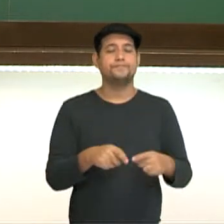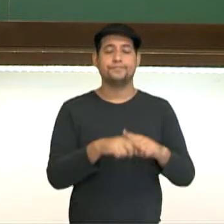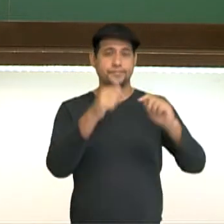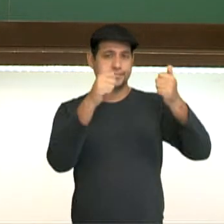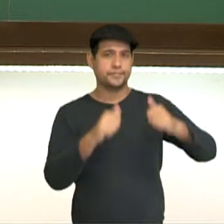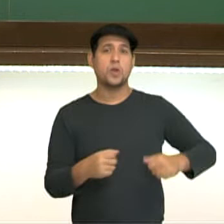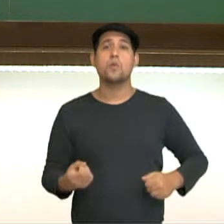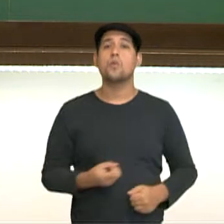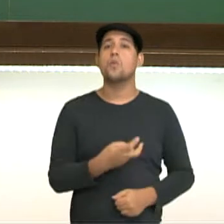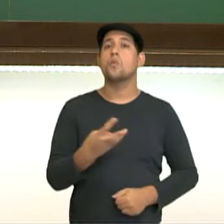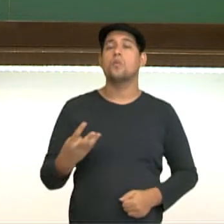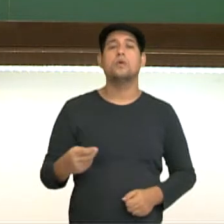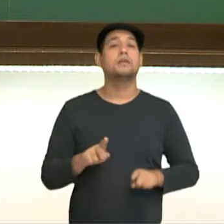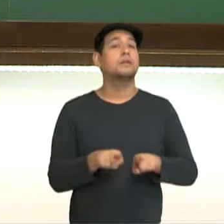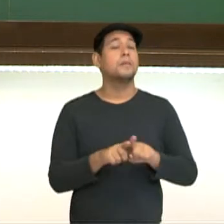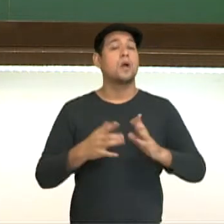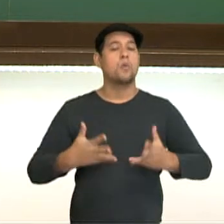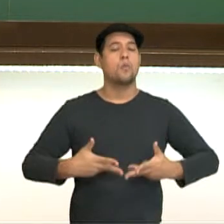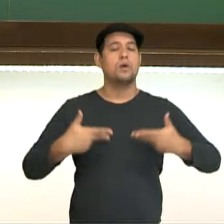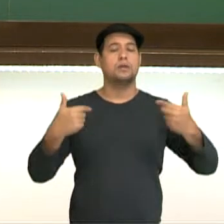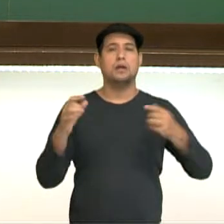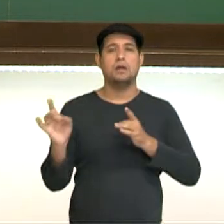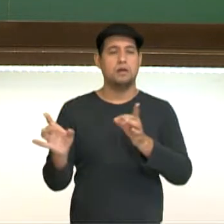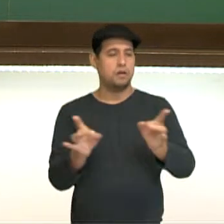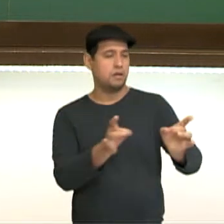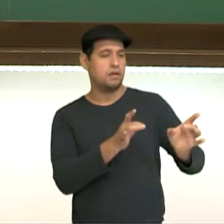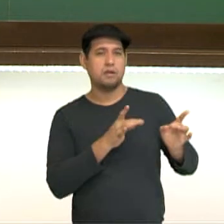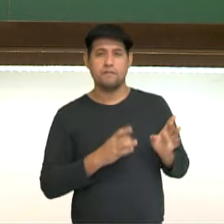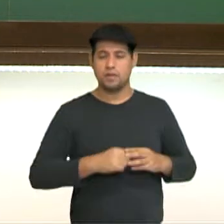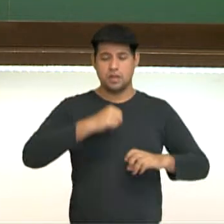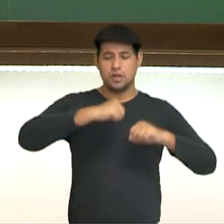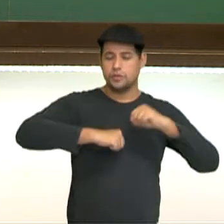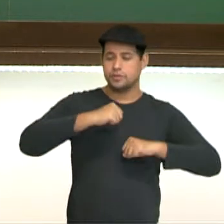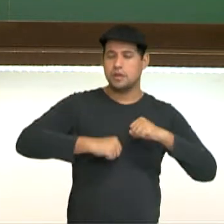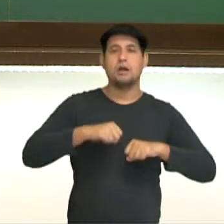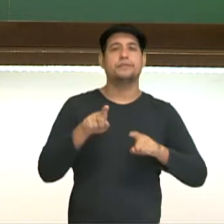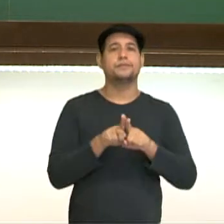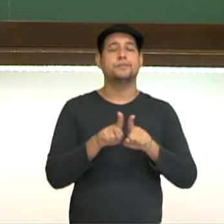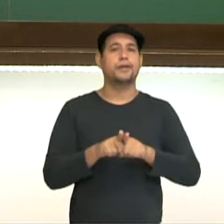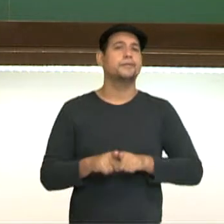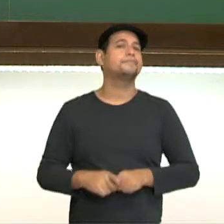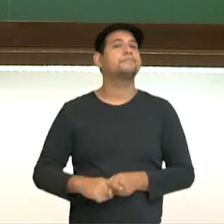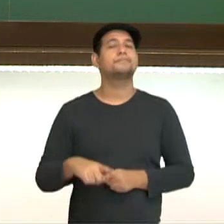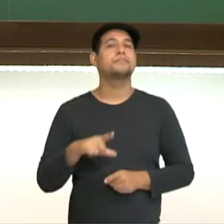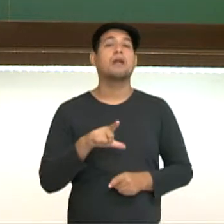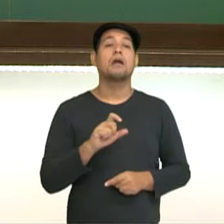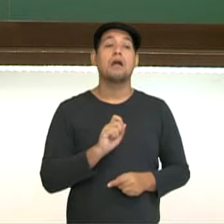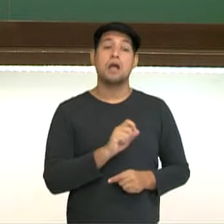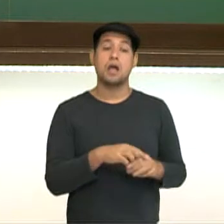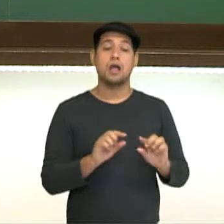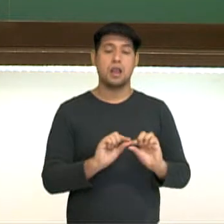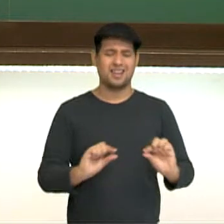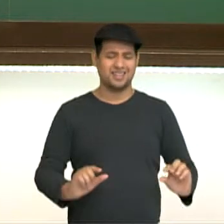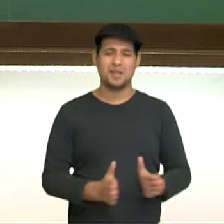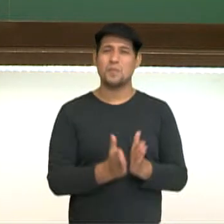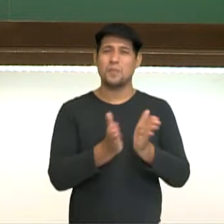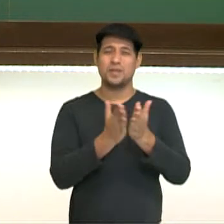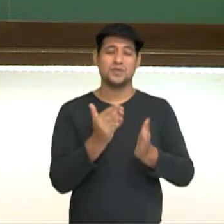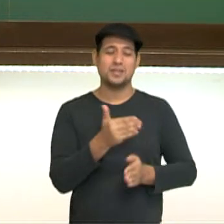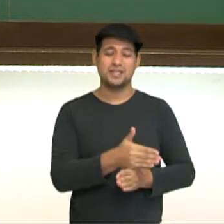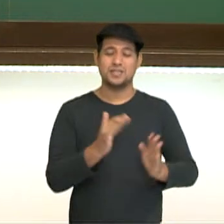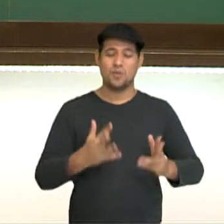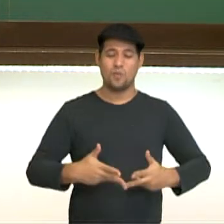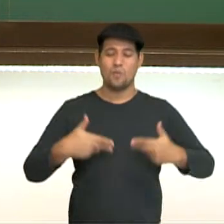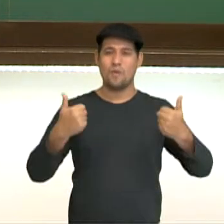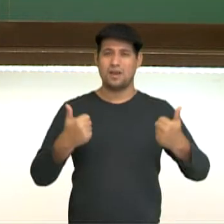analisar a quantidade e a qualidade comercial, industrial. Então, a linha da pobreza, o acesso e a